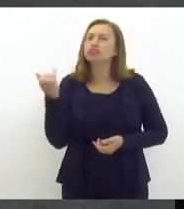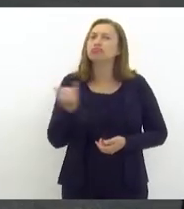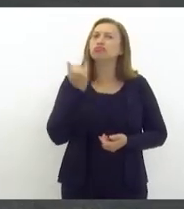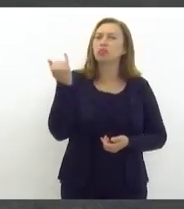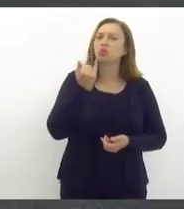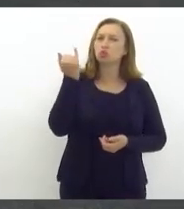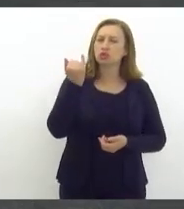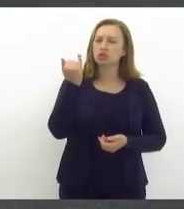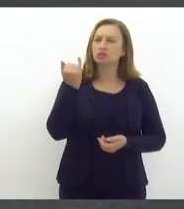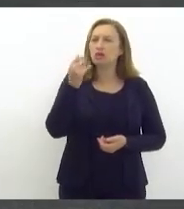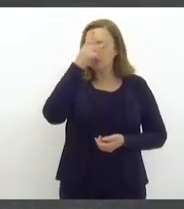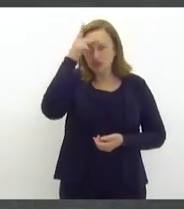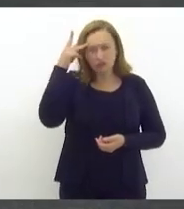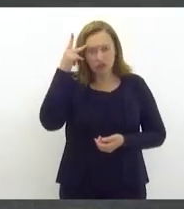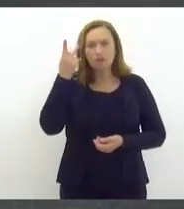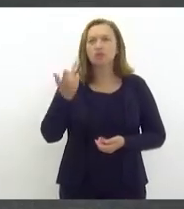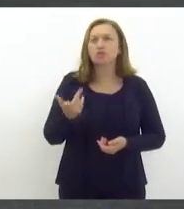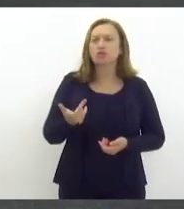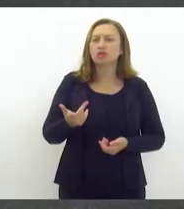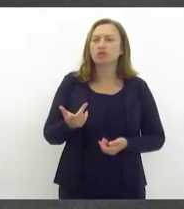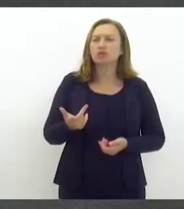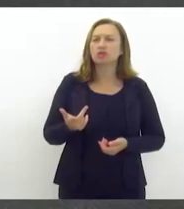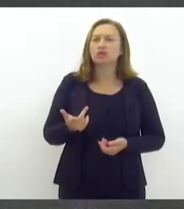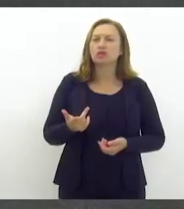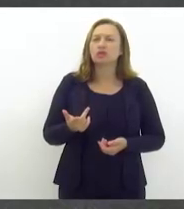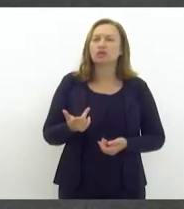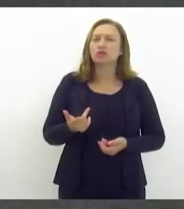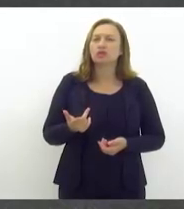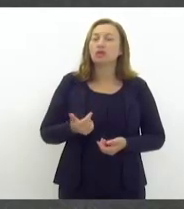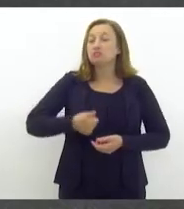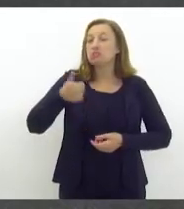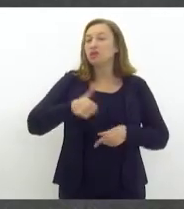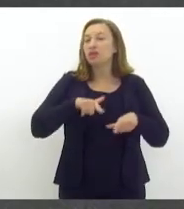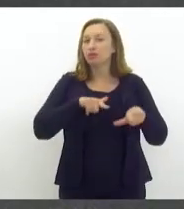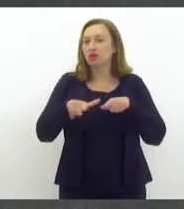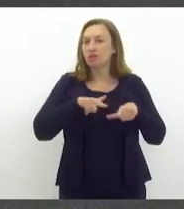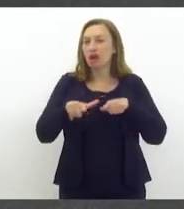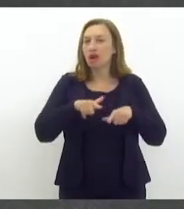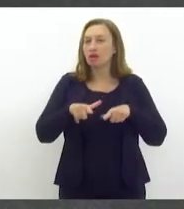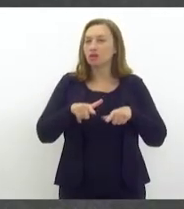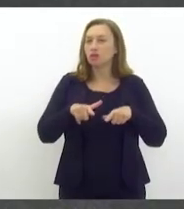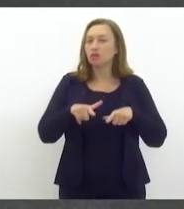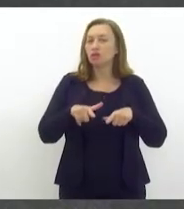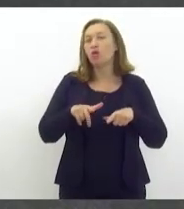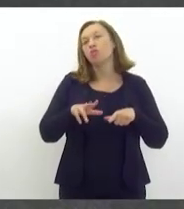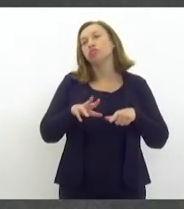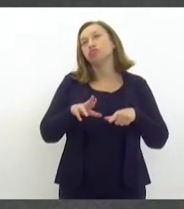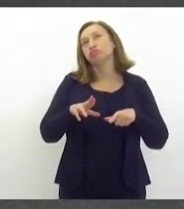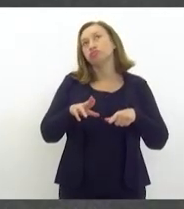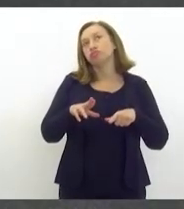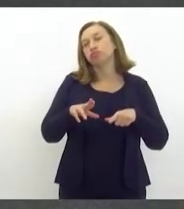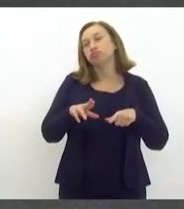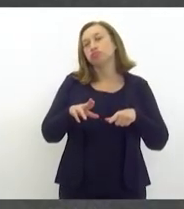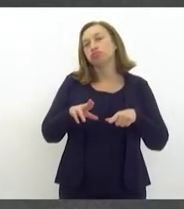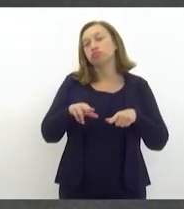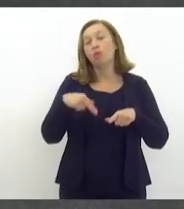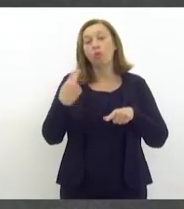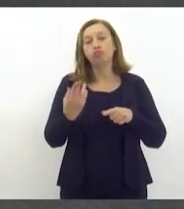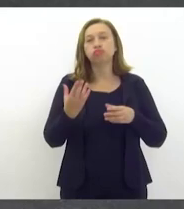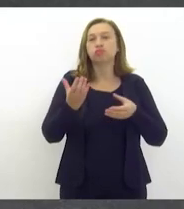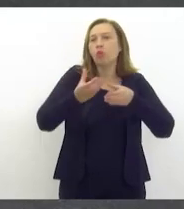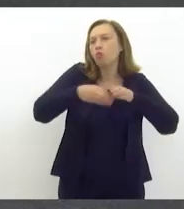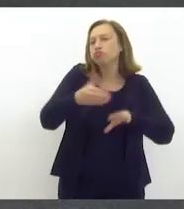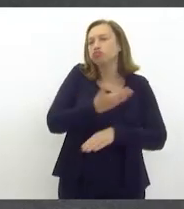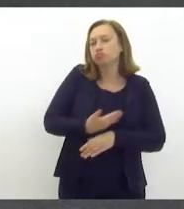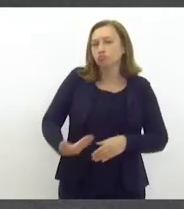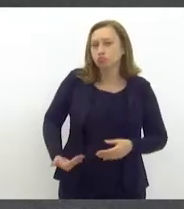importante para essas pessoas que estão tanto na lógica do primeiro emprego quanto para concursos